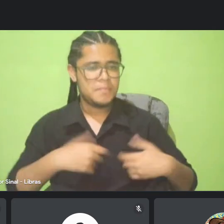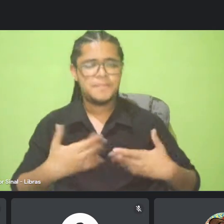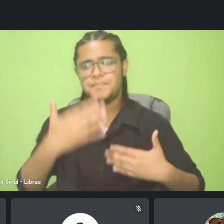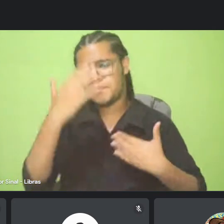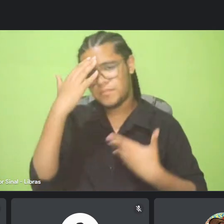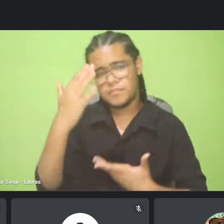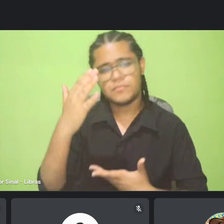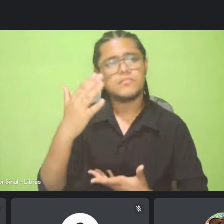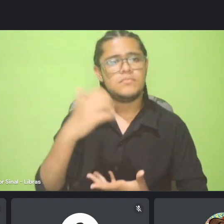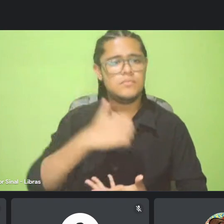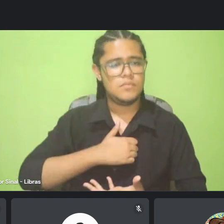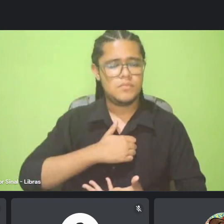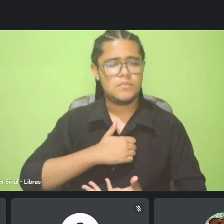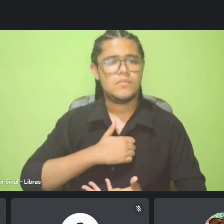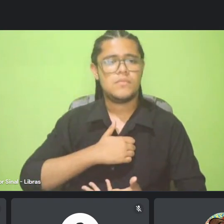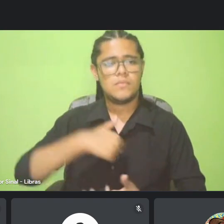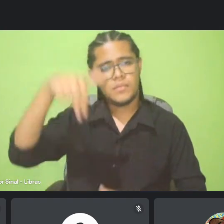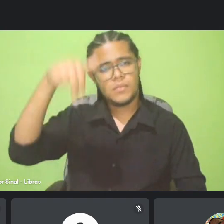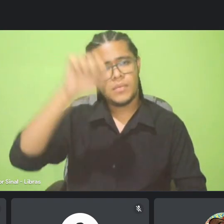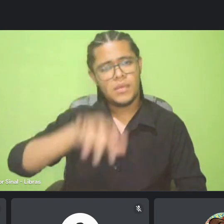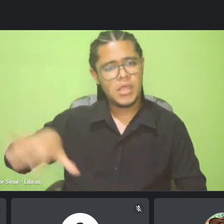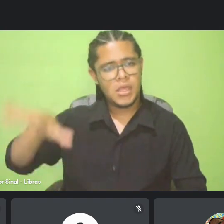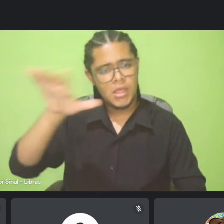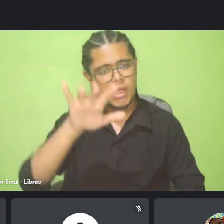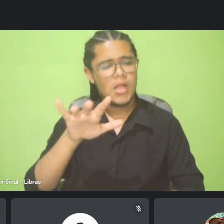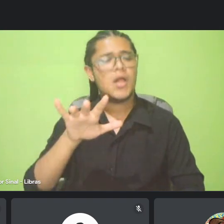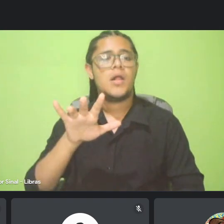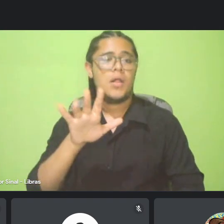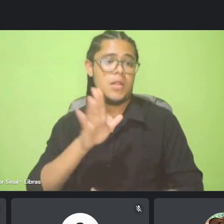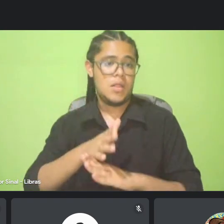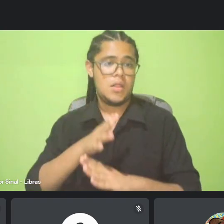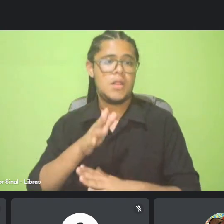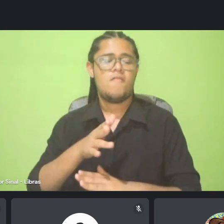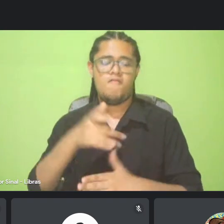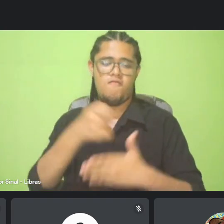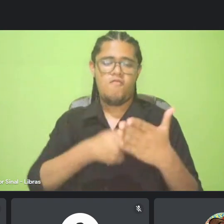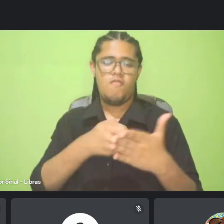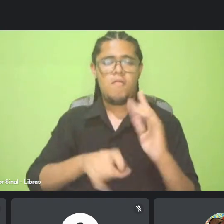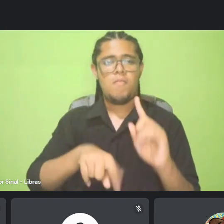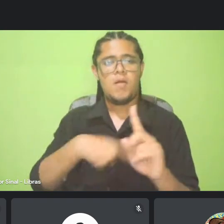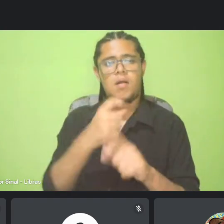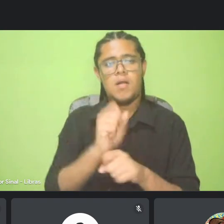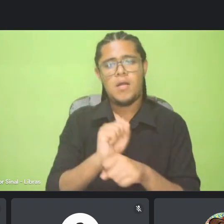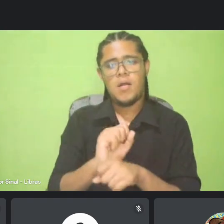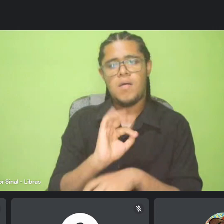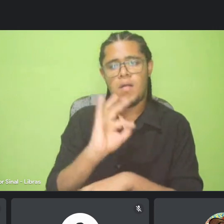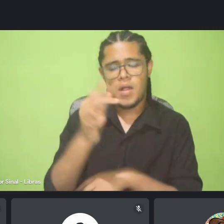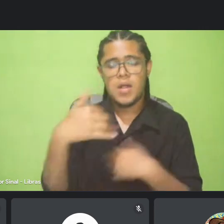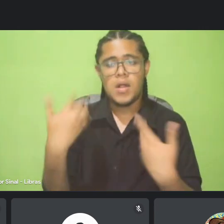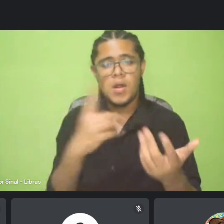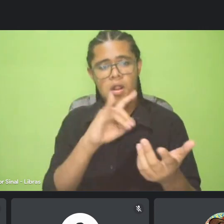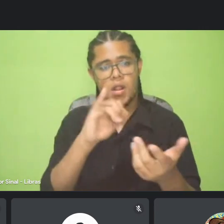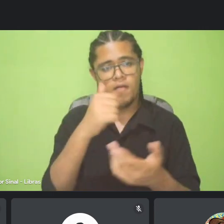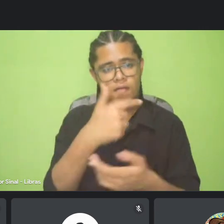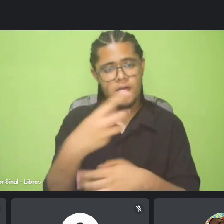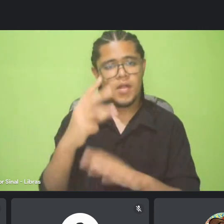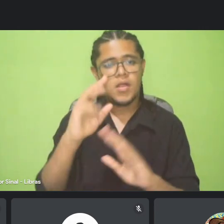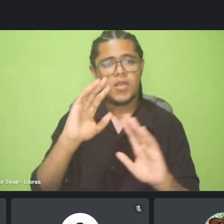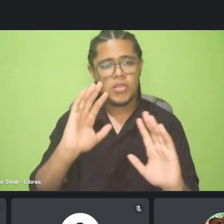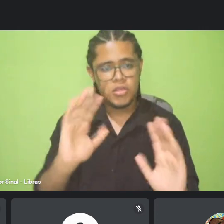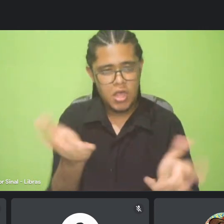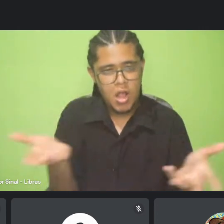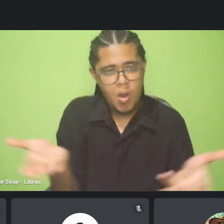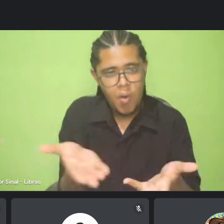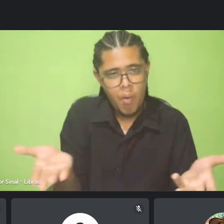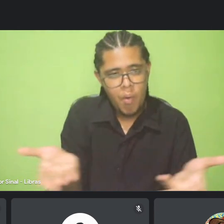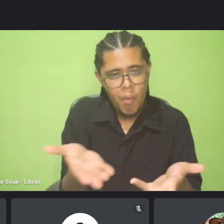força na esperança. Estou mandando para ele já. 2023 já chegou. Fazemos parte da mudança